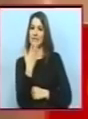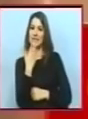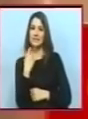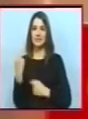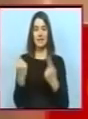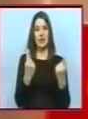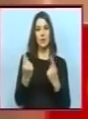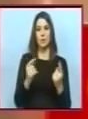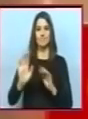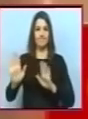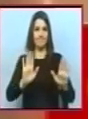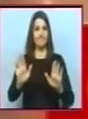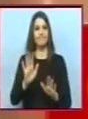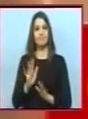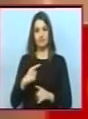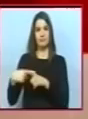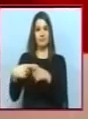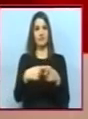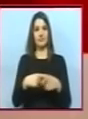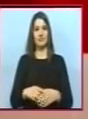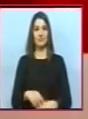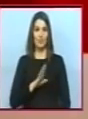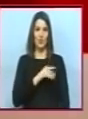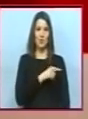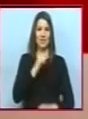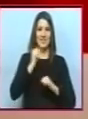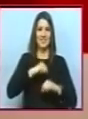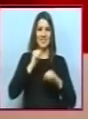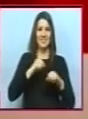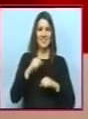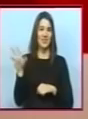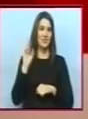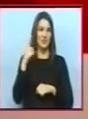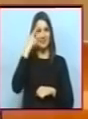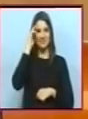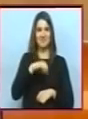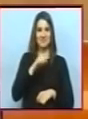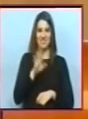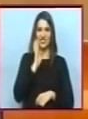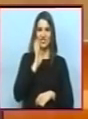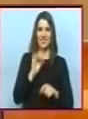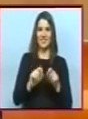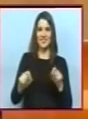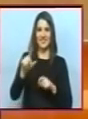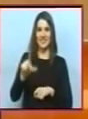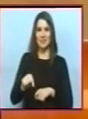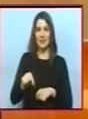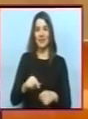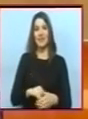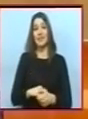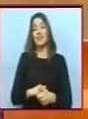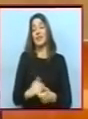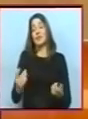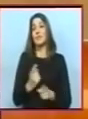no fundo, não é? Joaquim ia concordando enquanto ouvia a Alexandra. Ia, porque também de facto, já assistiu. Porque, de facto, nós, enfim,